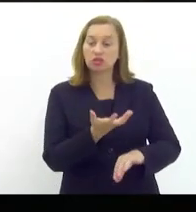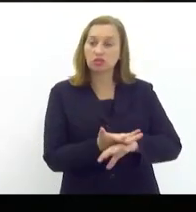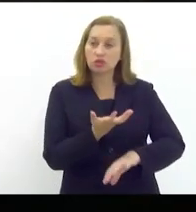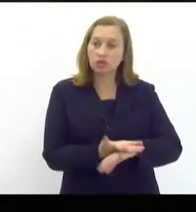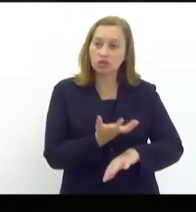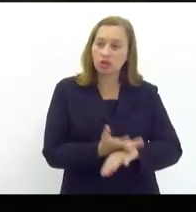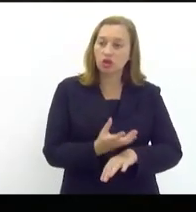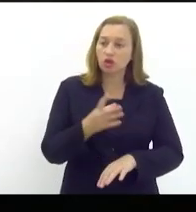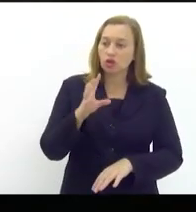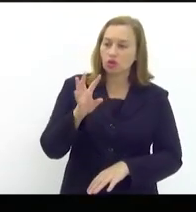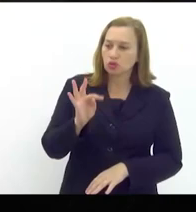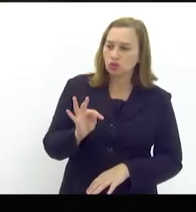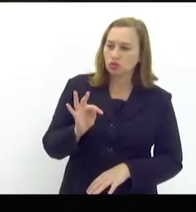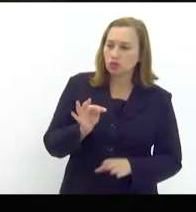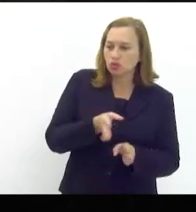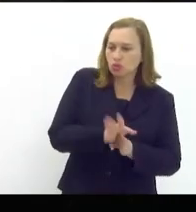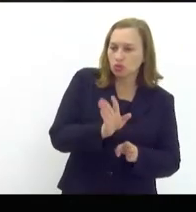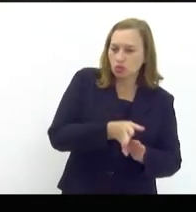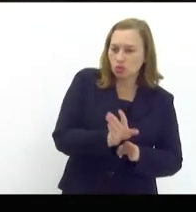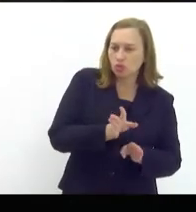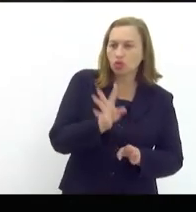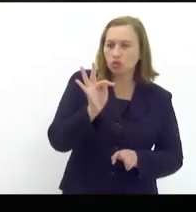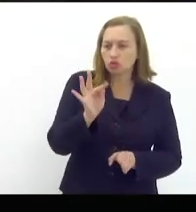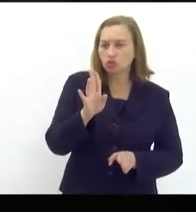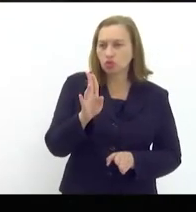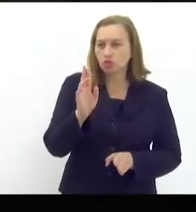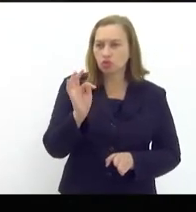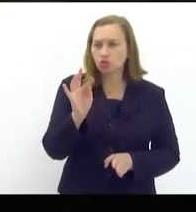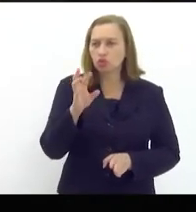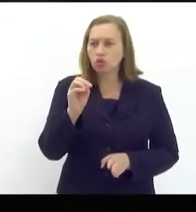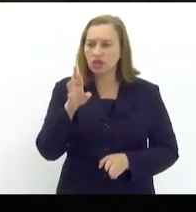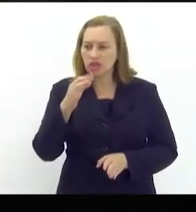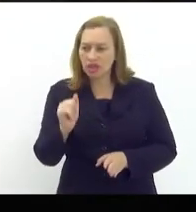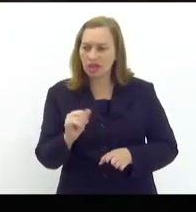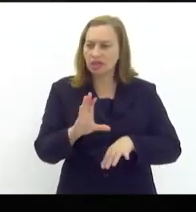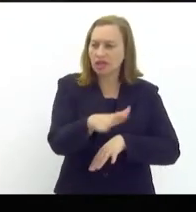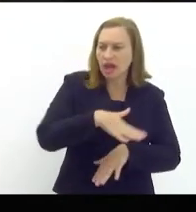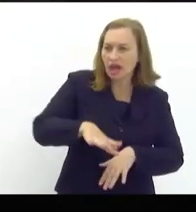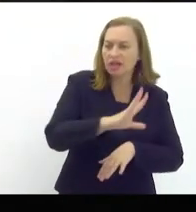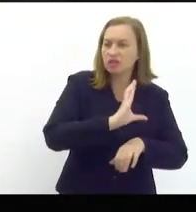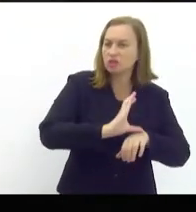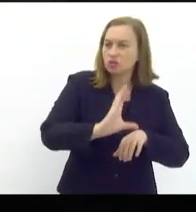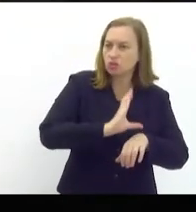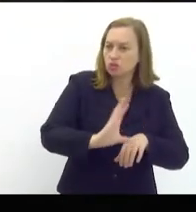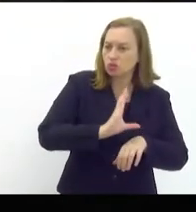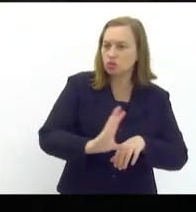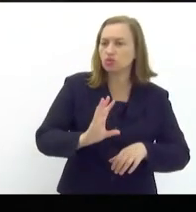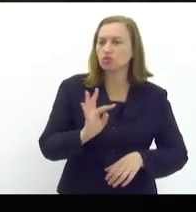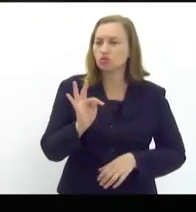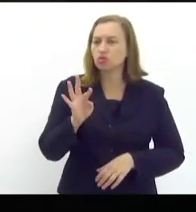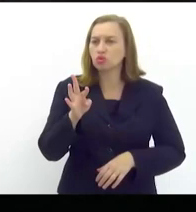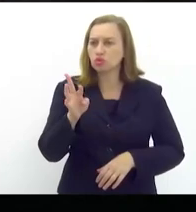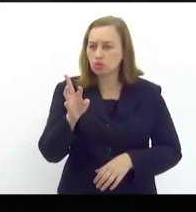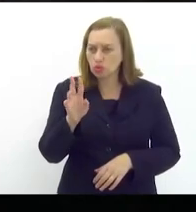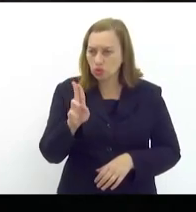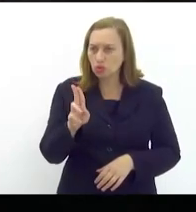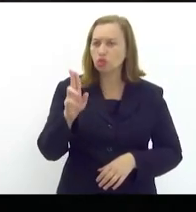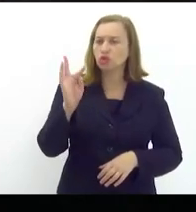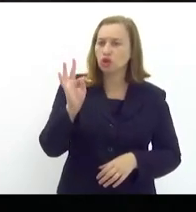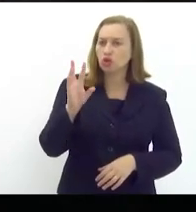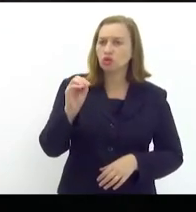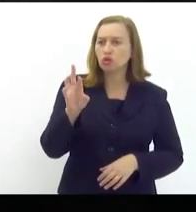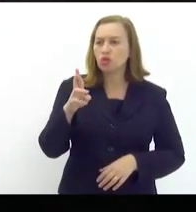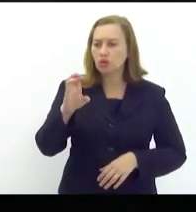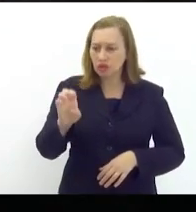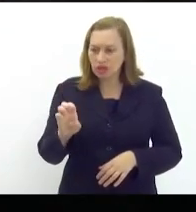ditotoria de áreas e de cursos assim como agitotores é a distância de Dores